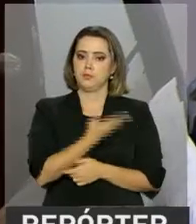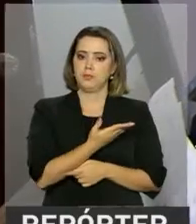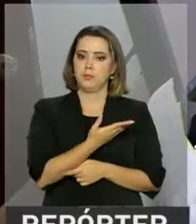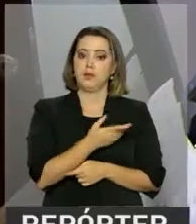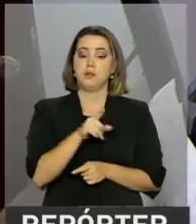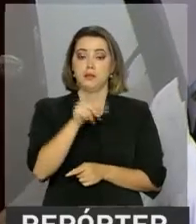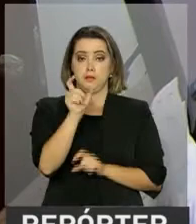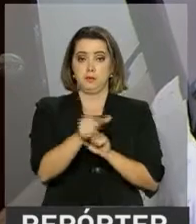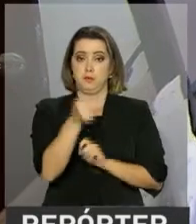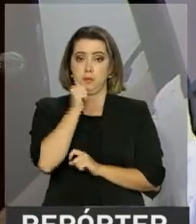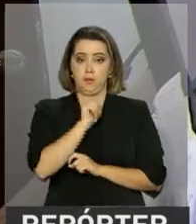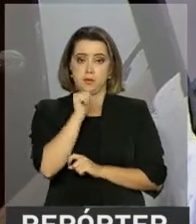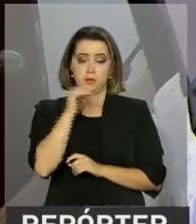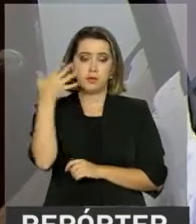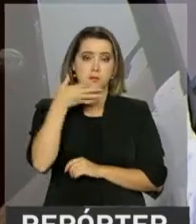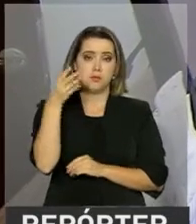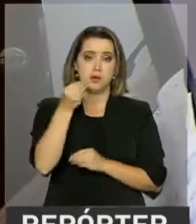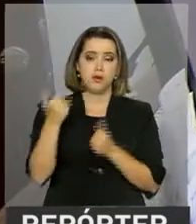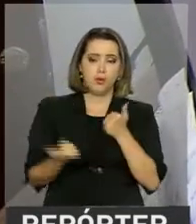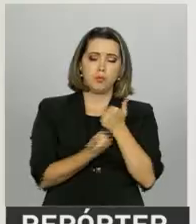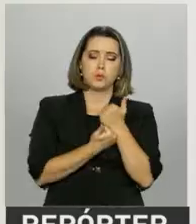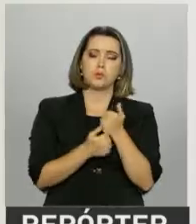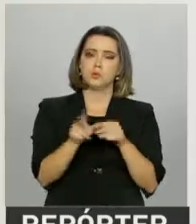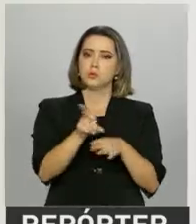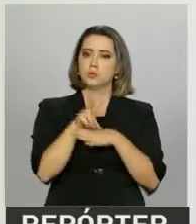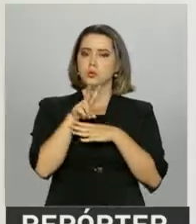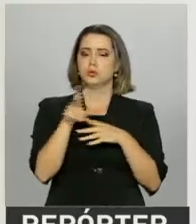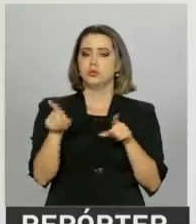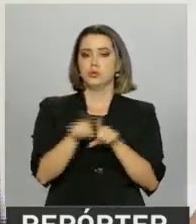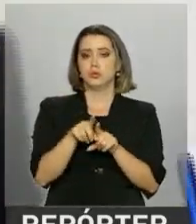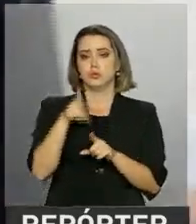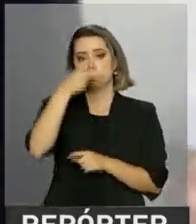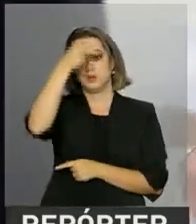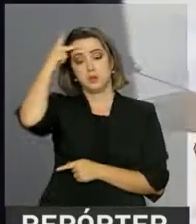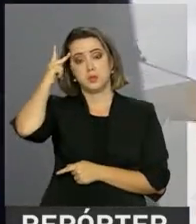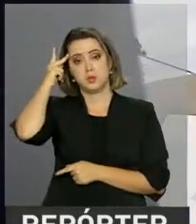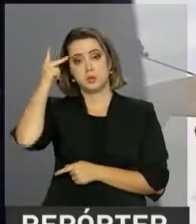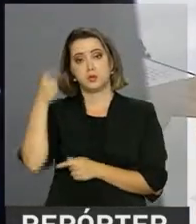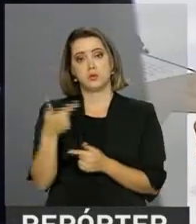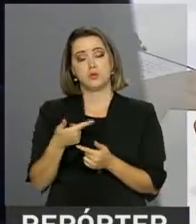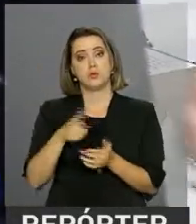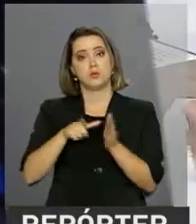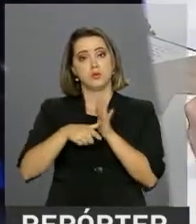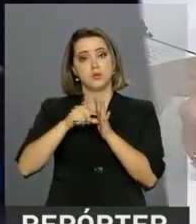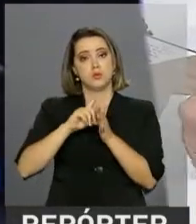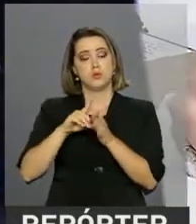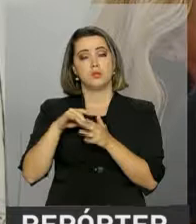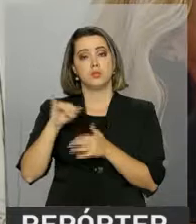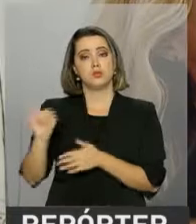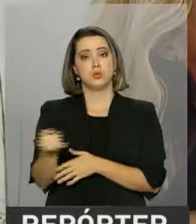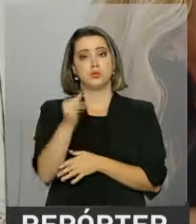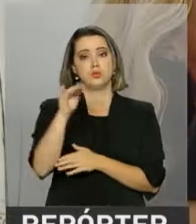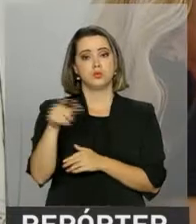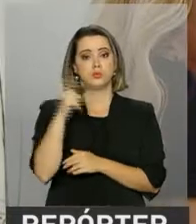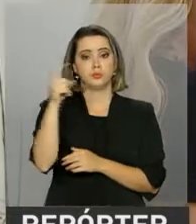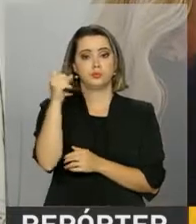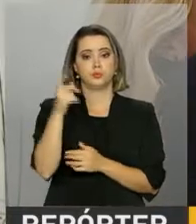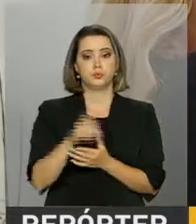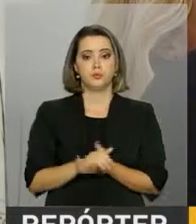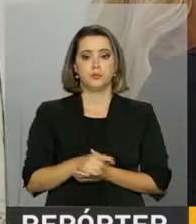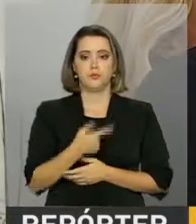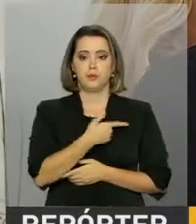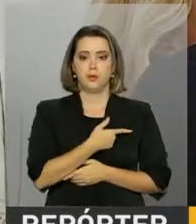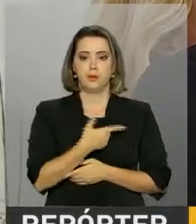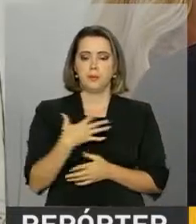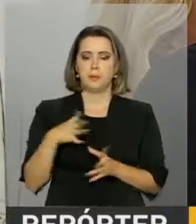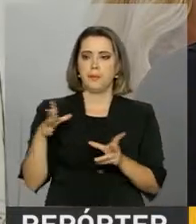explica como fica substituição do empréstimo de quem financiou a juros mais altos pega o saldo devedor no banco